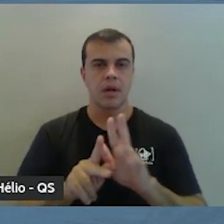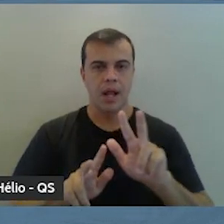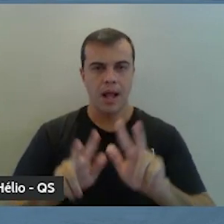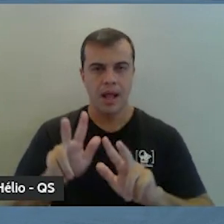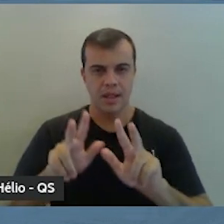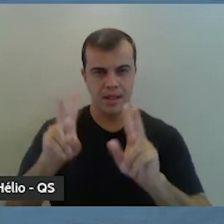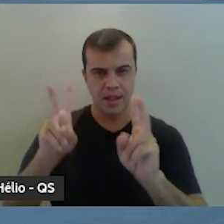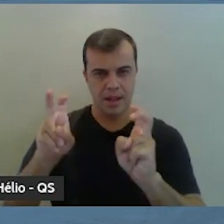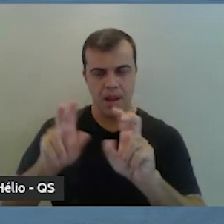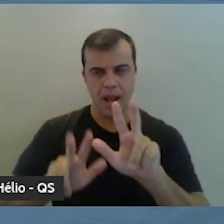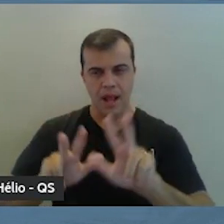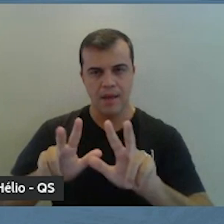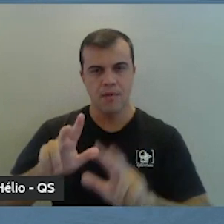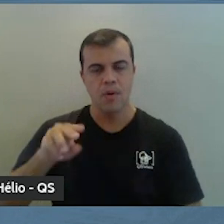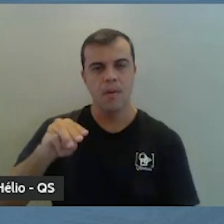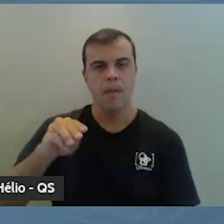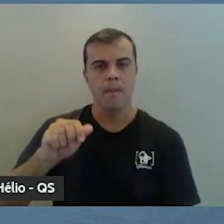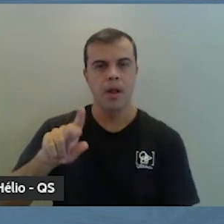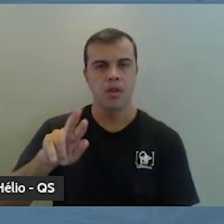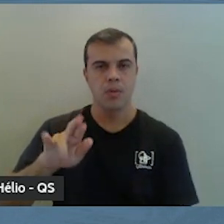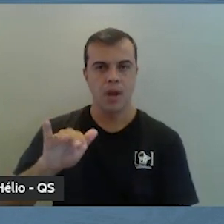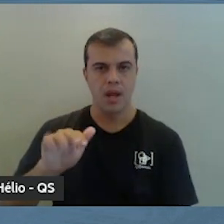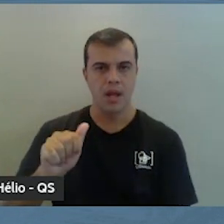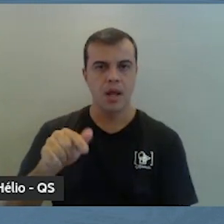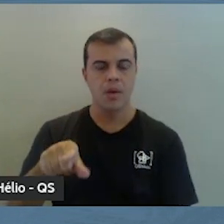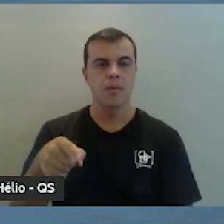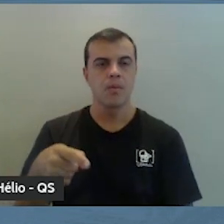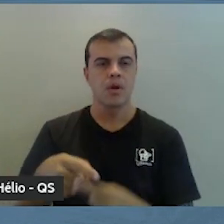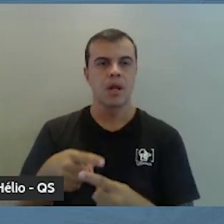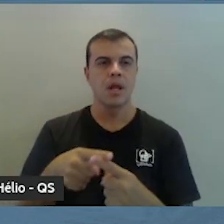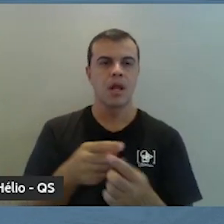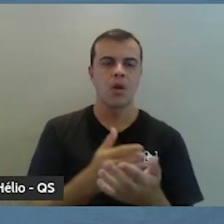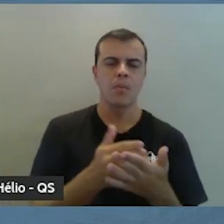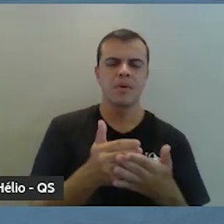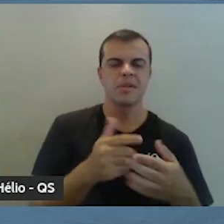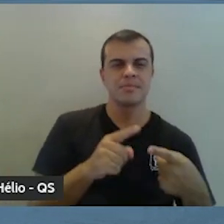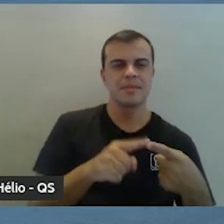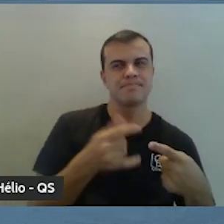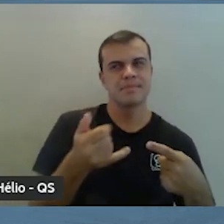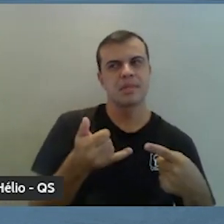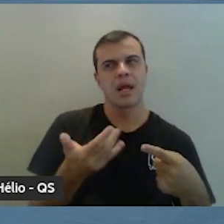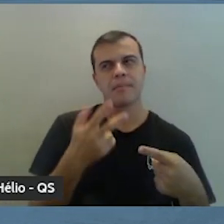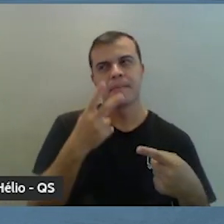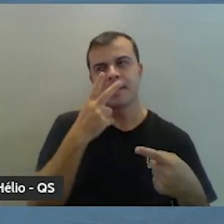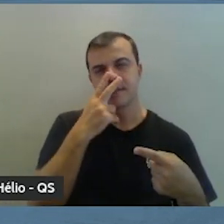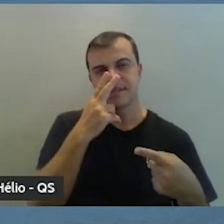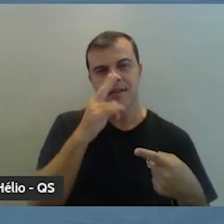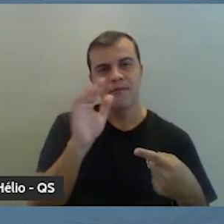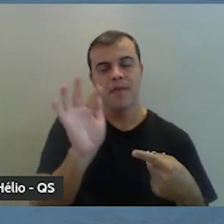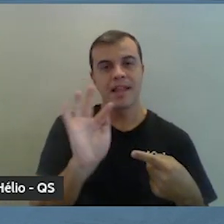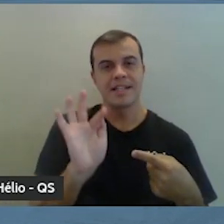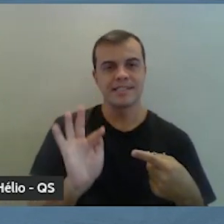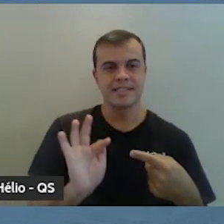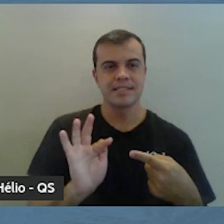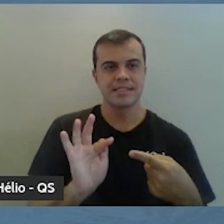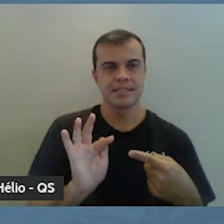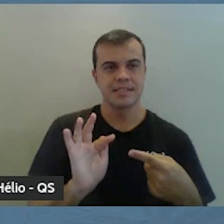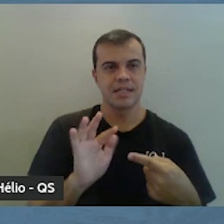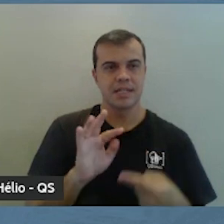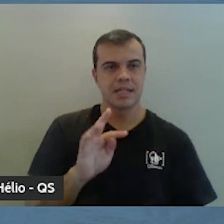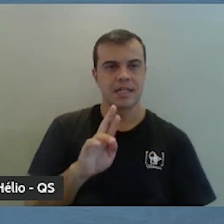de Tarsila, por quê? Essa ainda é a fase, vamos brincar, feliz da